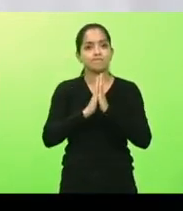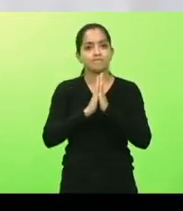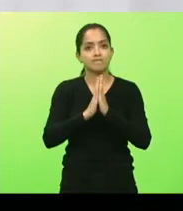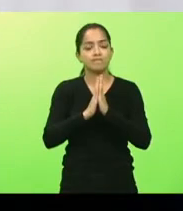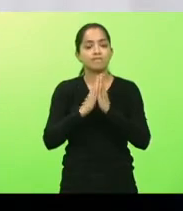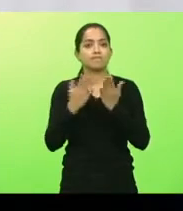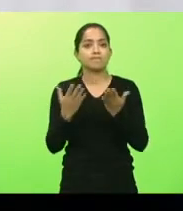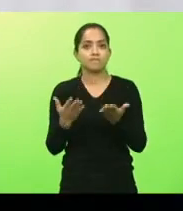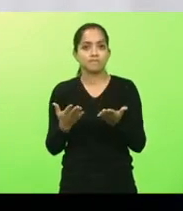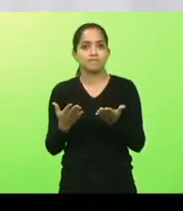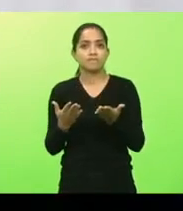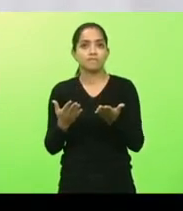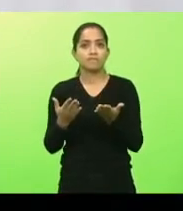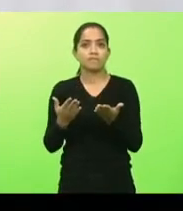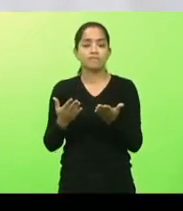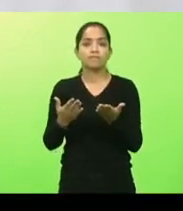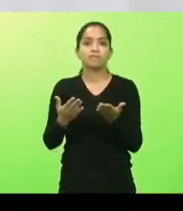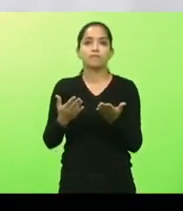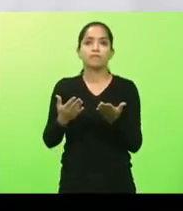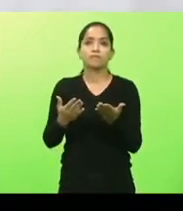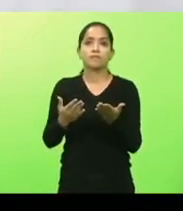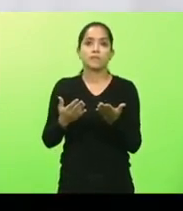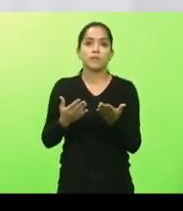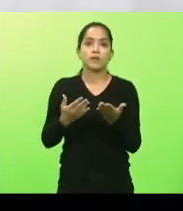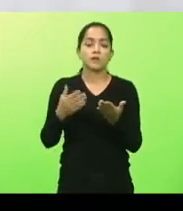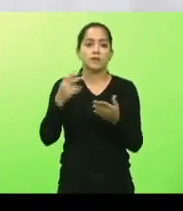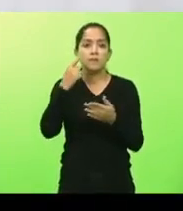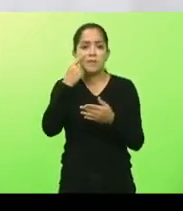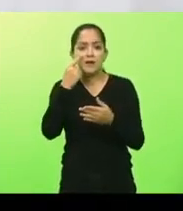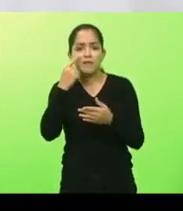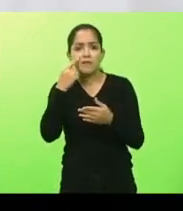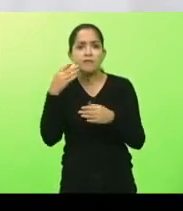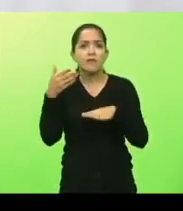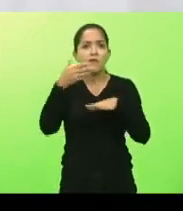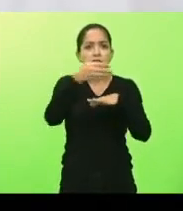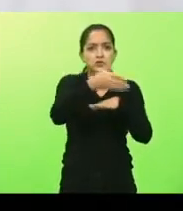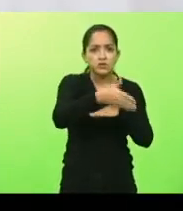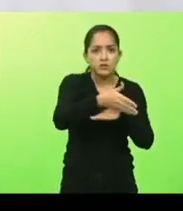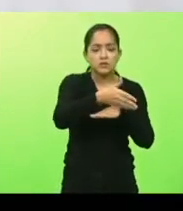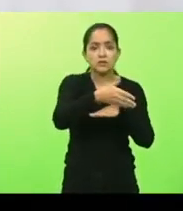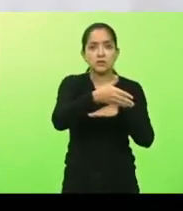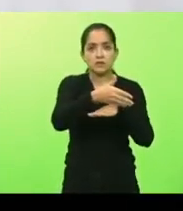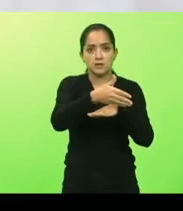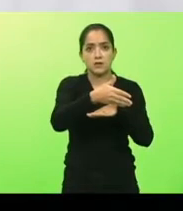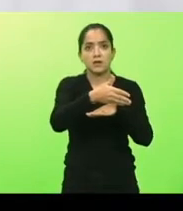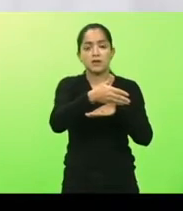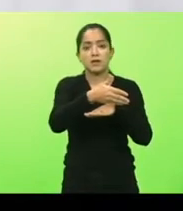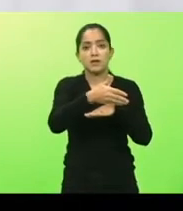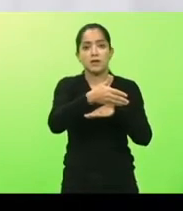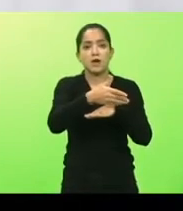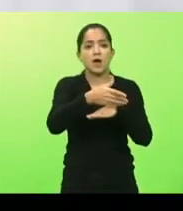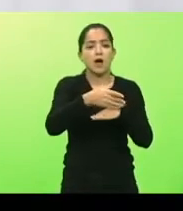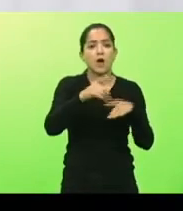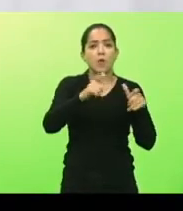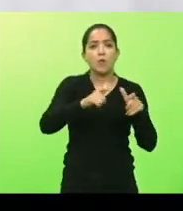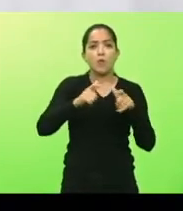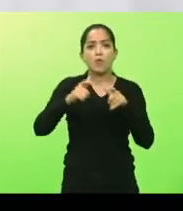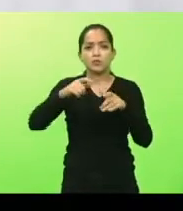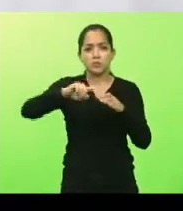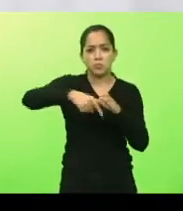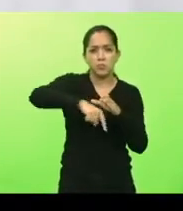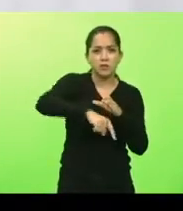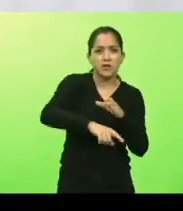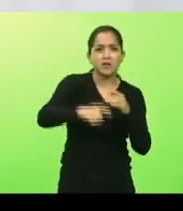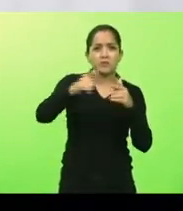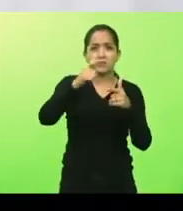menos deem uma passando e fechando os principais buracos desses